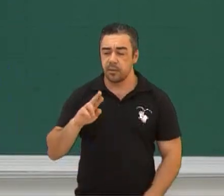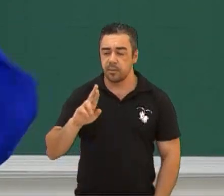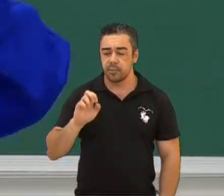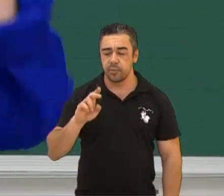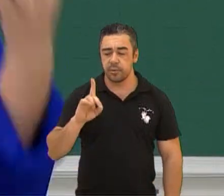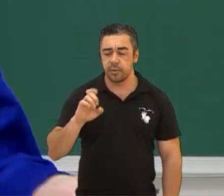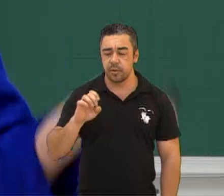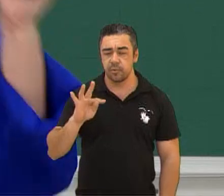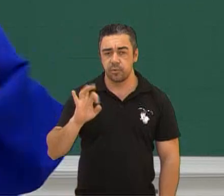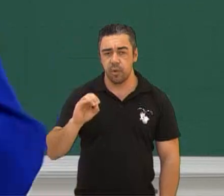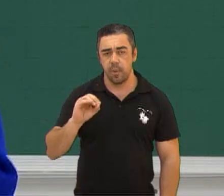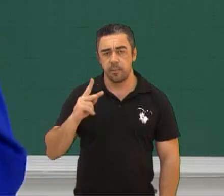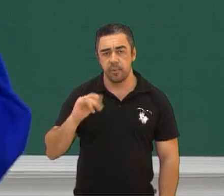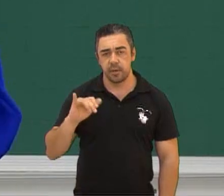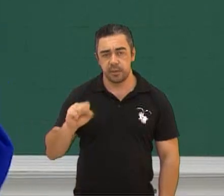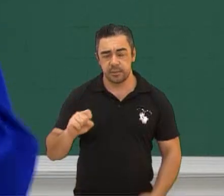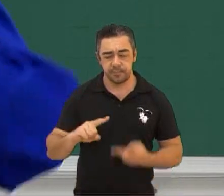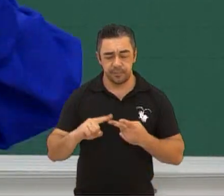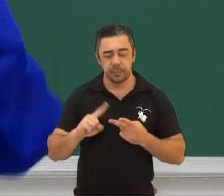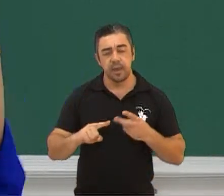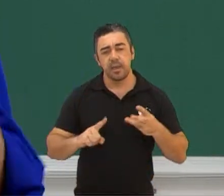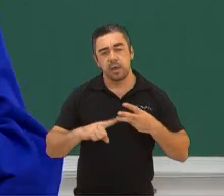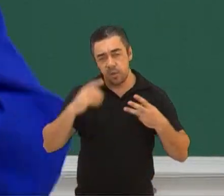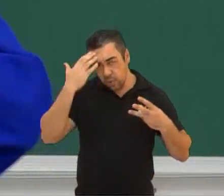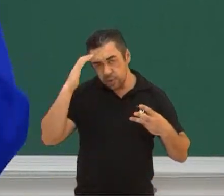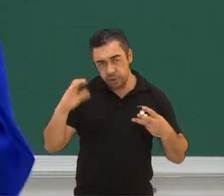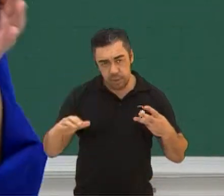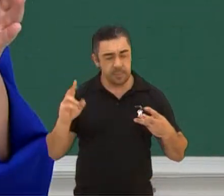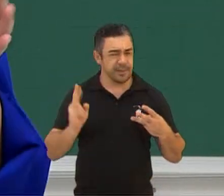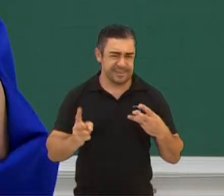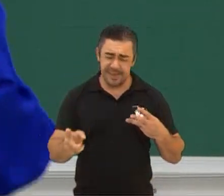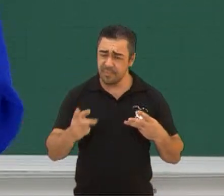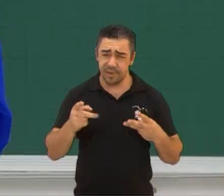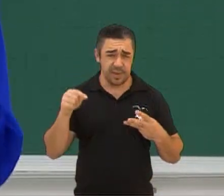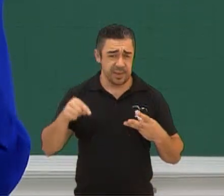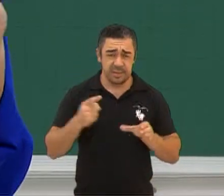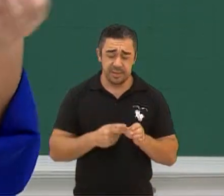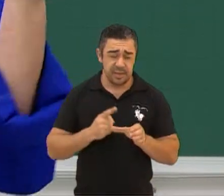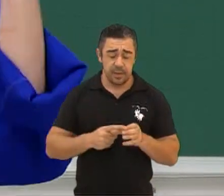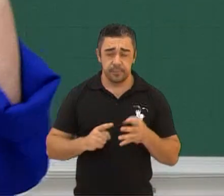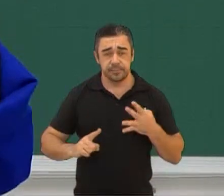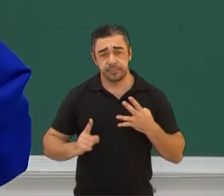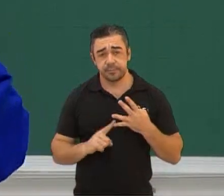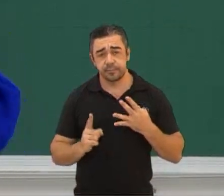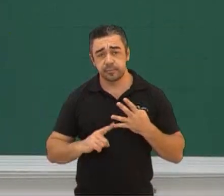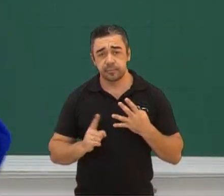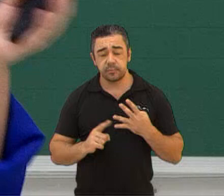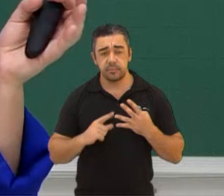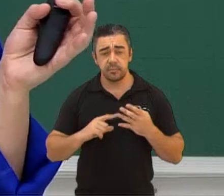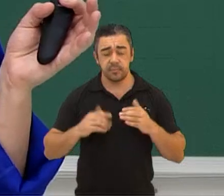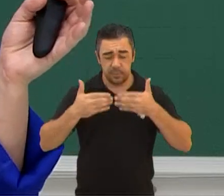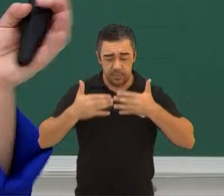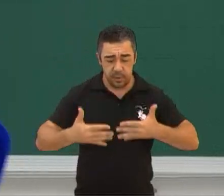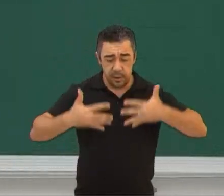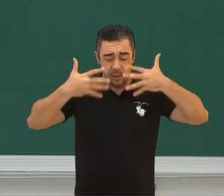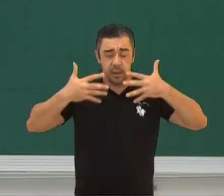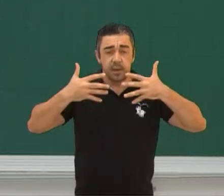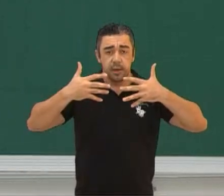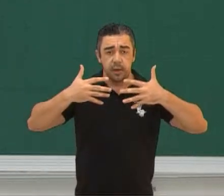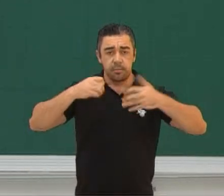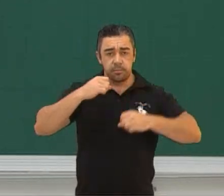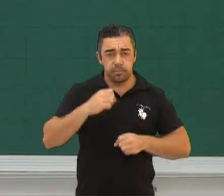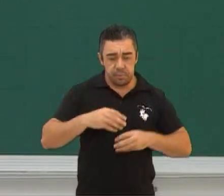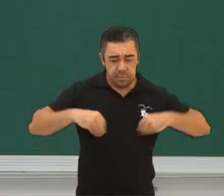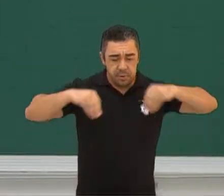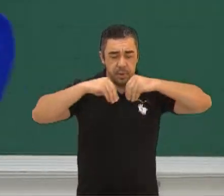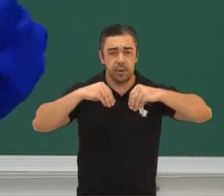a questão urbana de Curitiba sendo sempre falada, e outros tantos, o Cânion Quartelá também hiper interessante ser